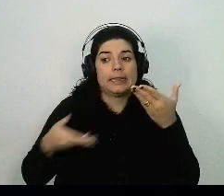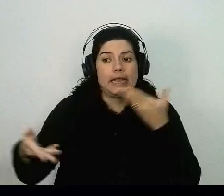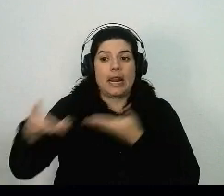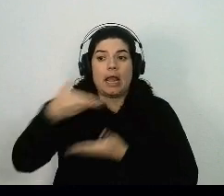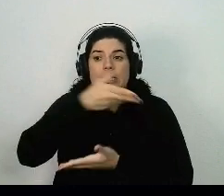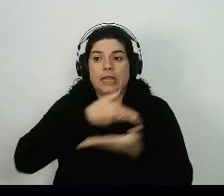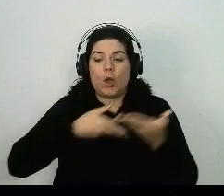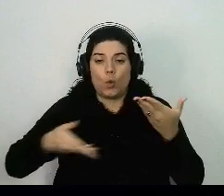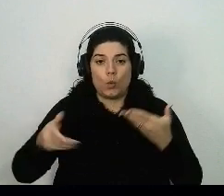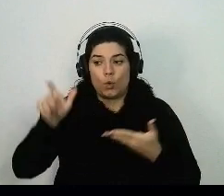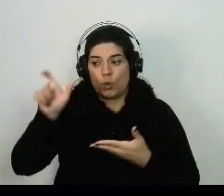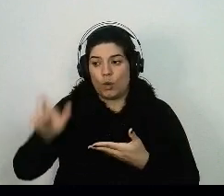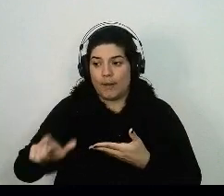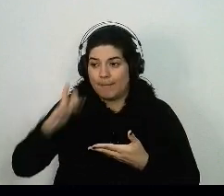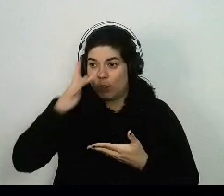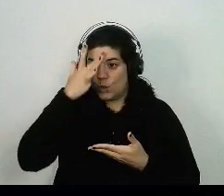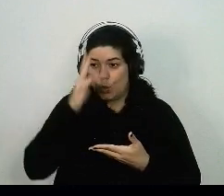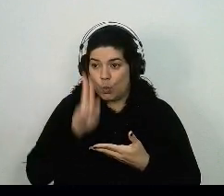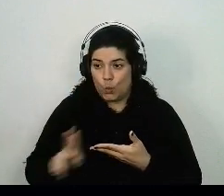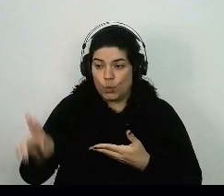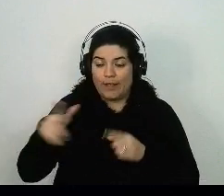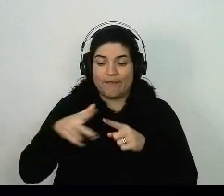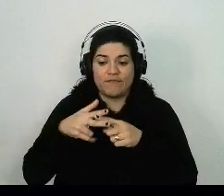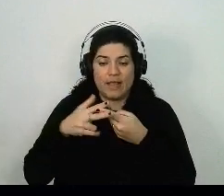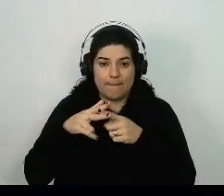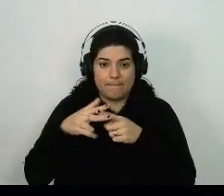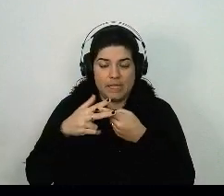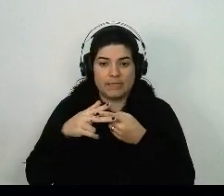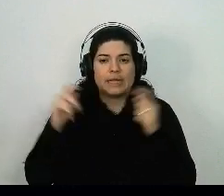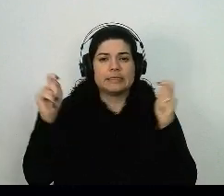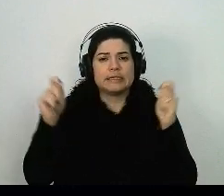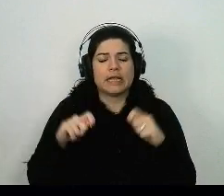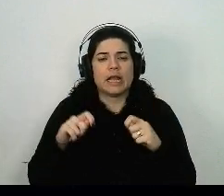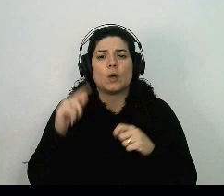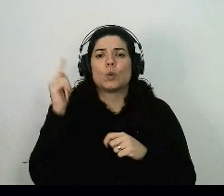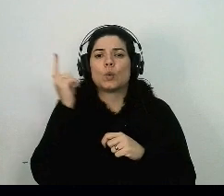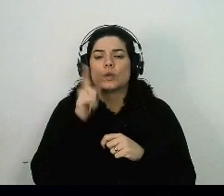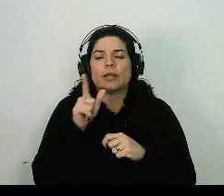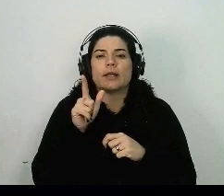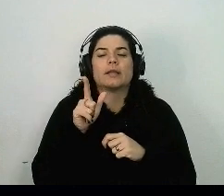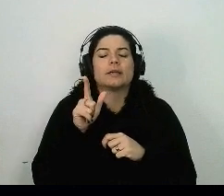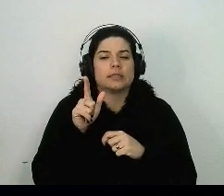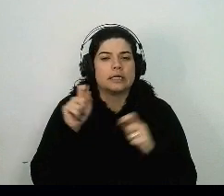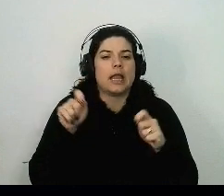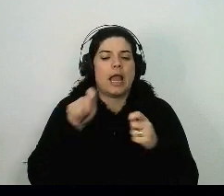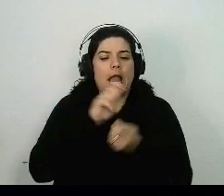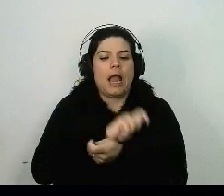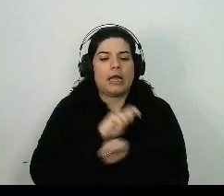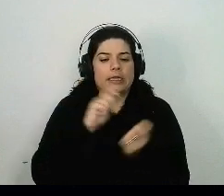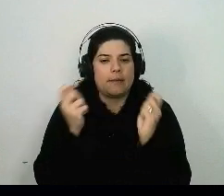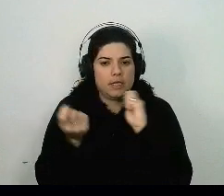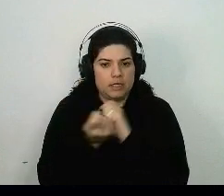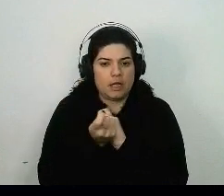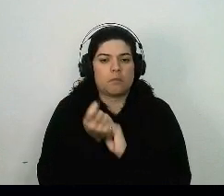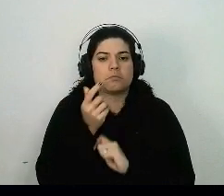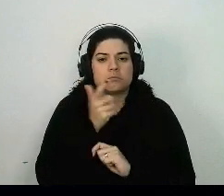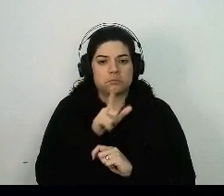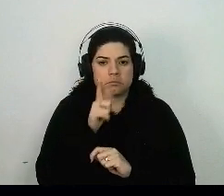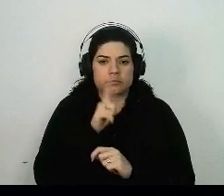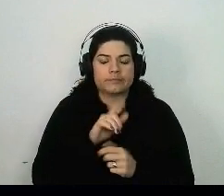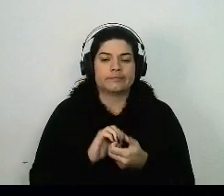o usuário utiliza a ferramenta, e a gente vai entendendo o usuário, a interface vai se adaptando para aquele usuário, tá?